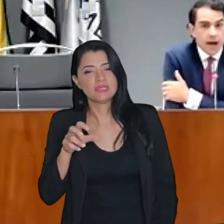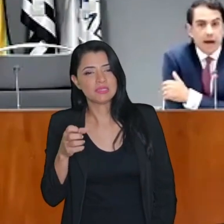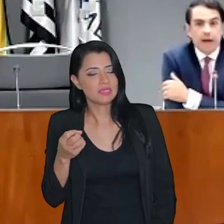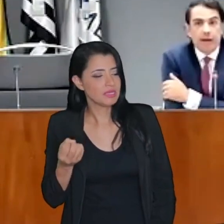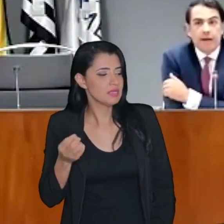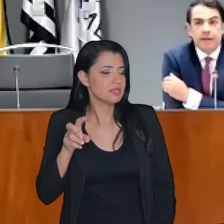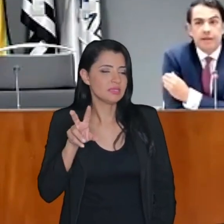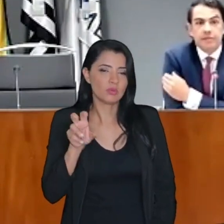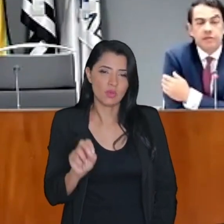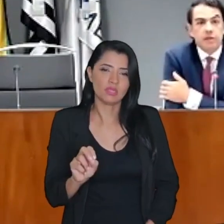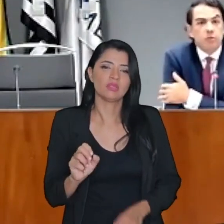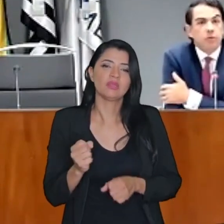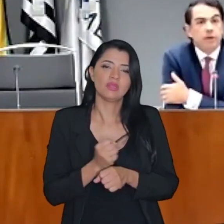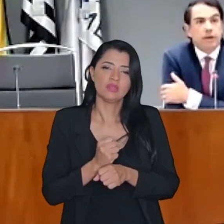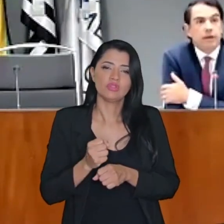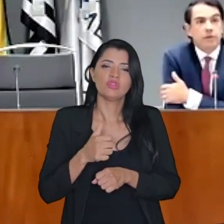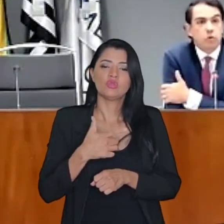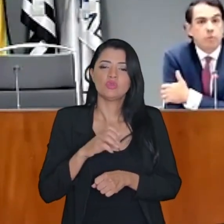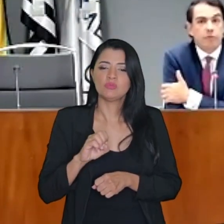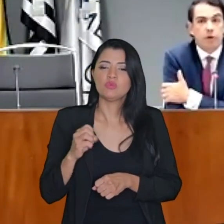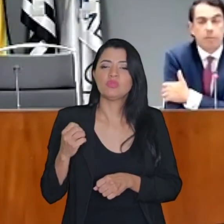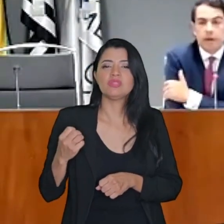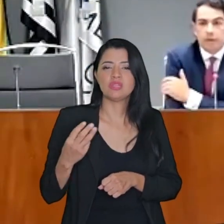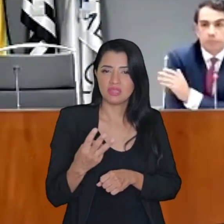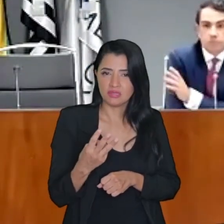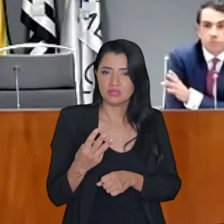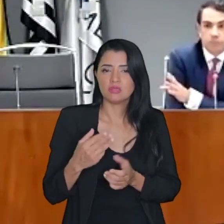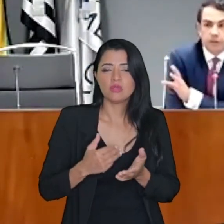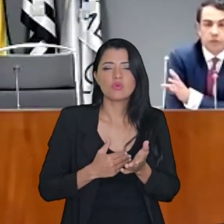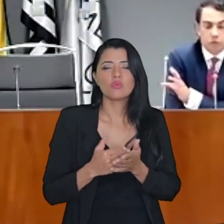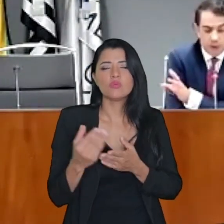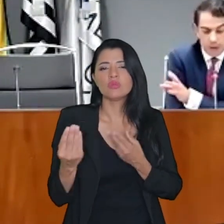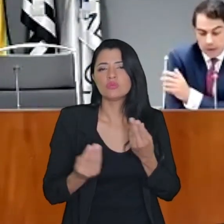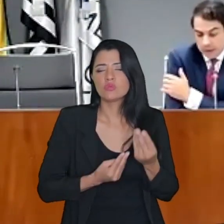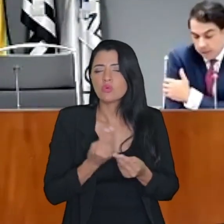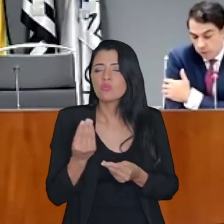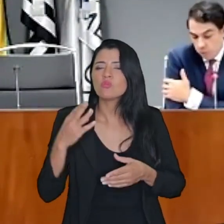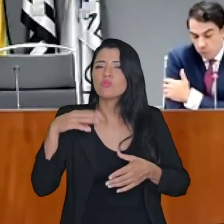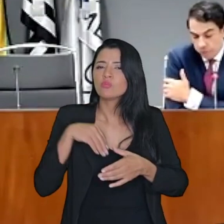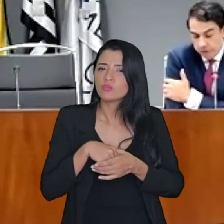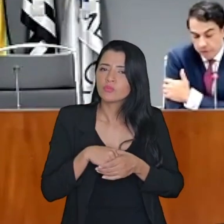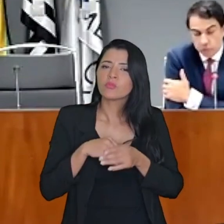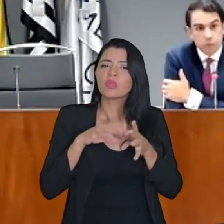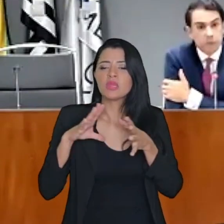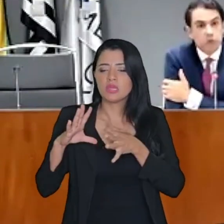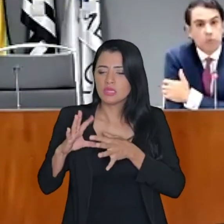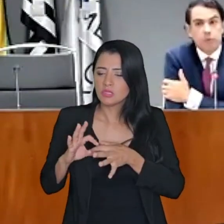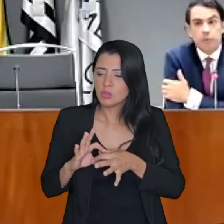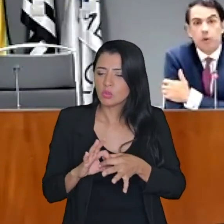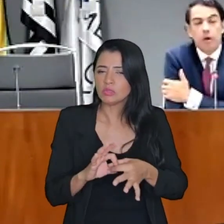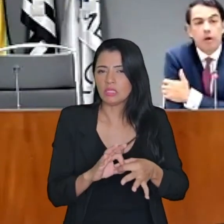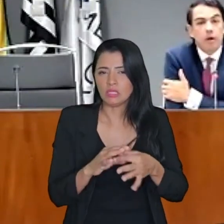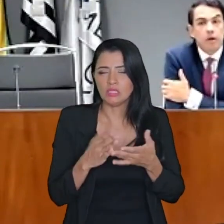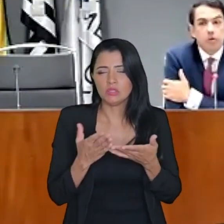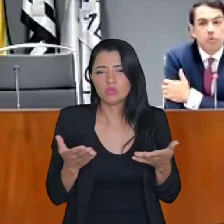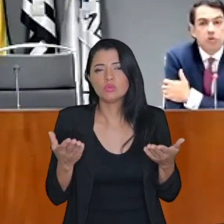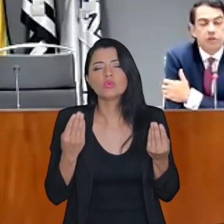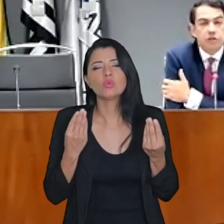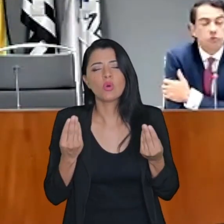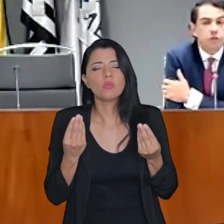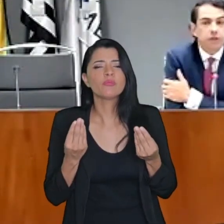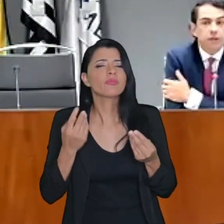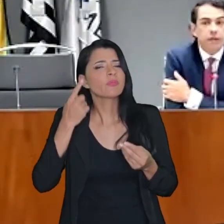Eu já inicio, de alguma forma, dentro de um contexto, professor Pier Paulo,